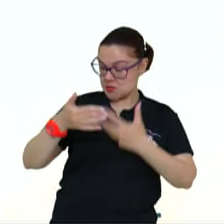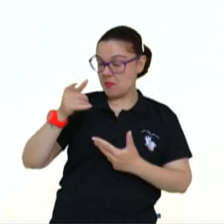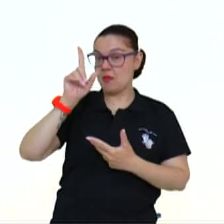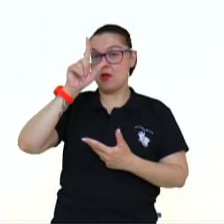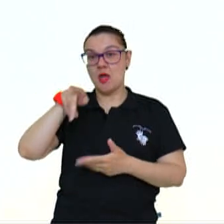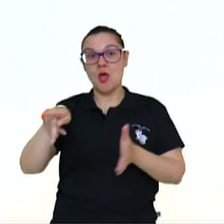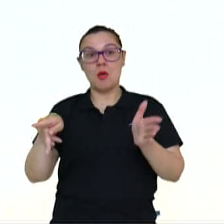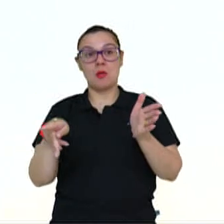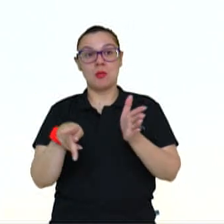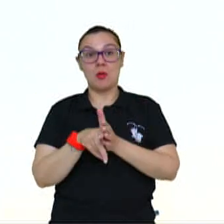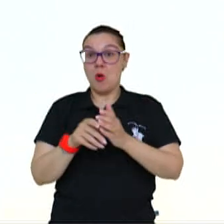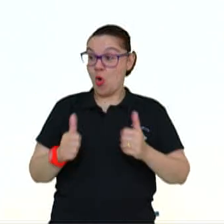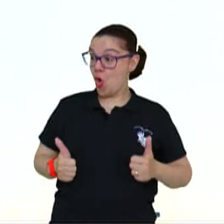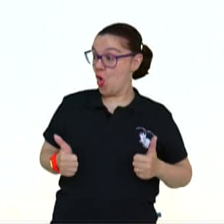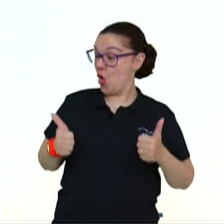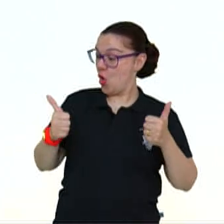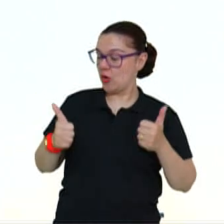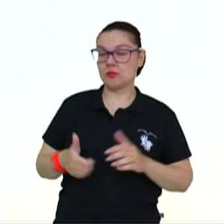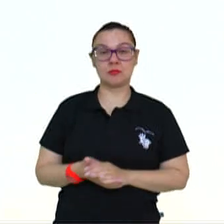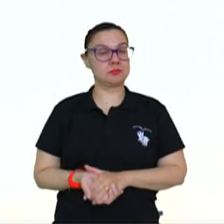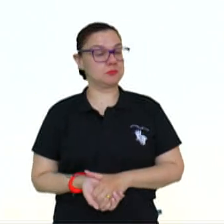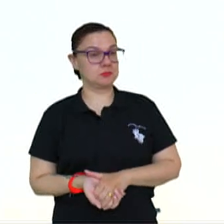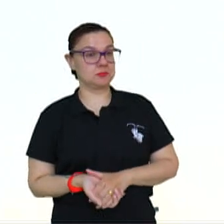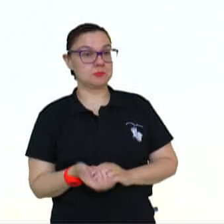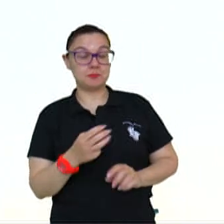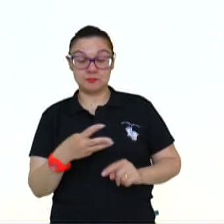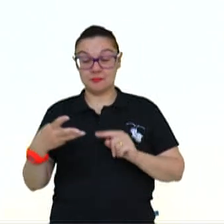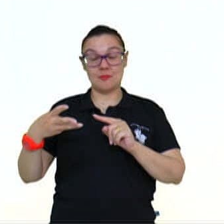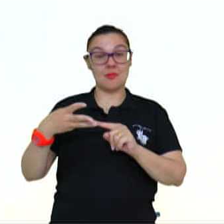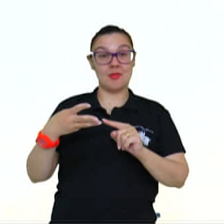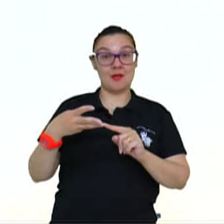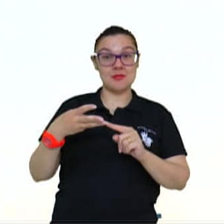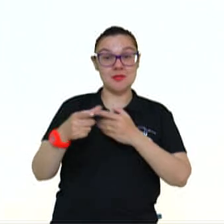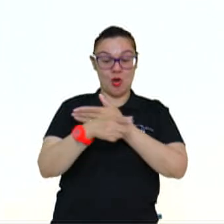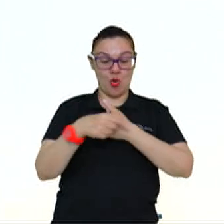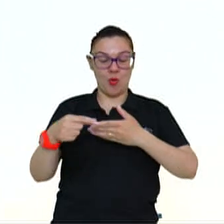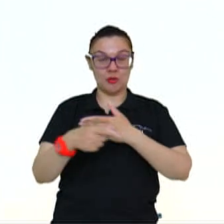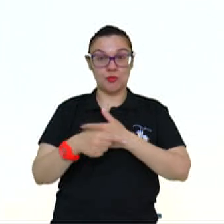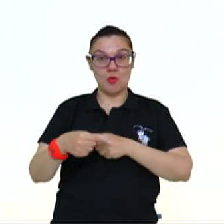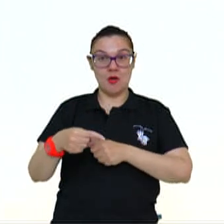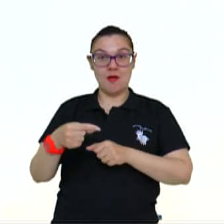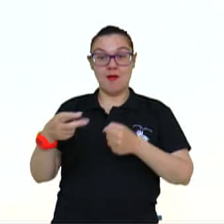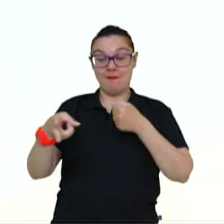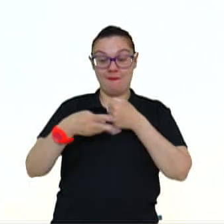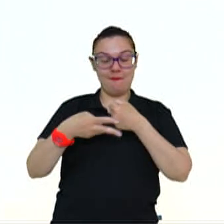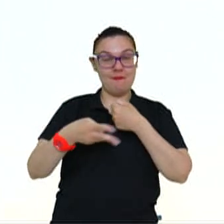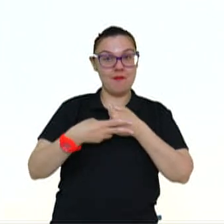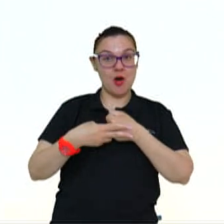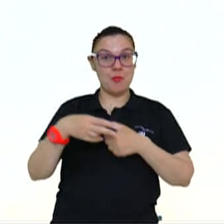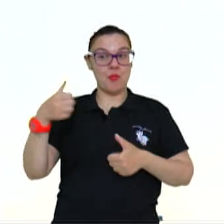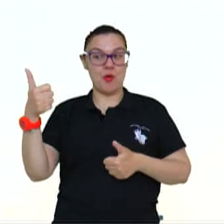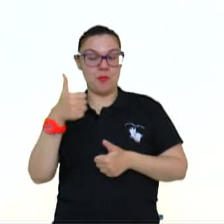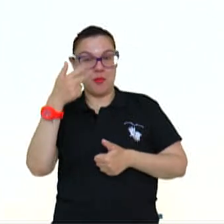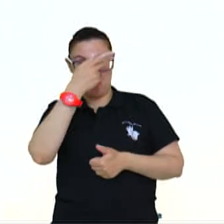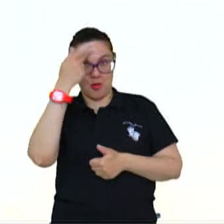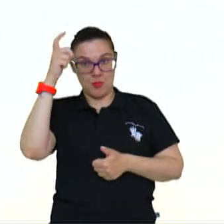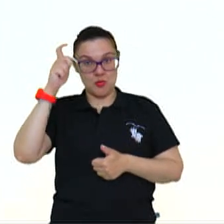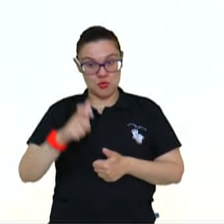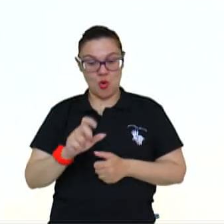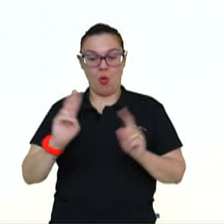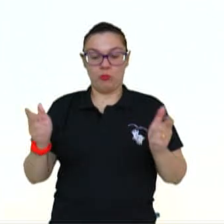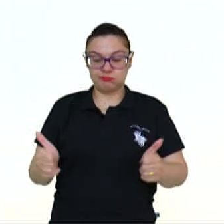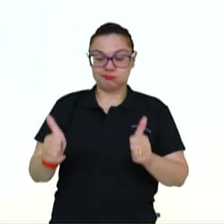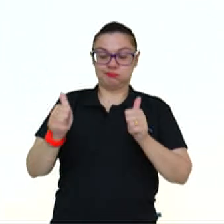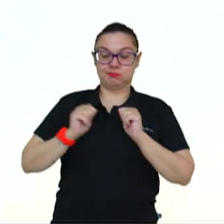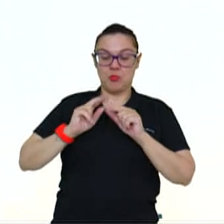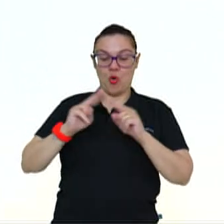são extraordinários. O autor utiliza verbos em primeira pessoa e também verbos impessoais em modo e